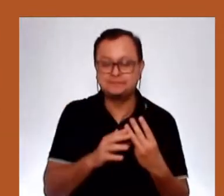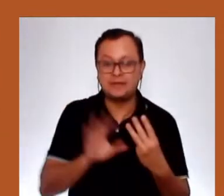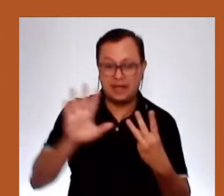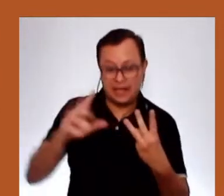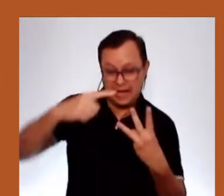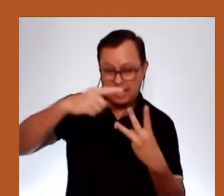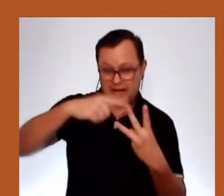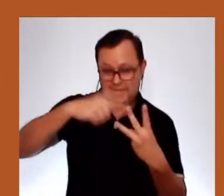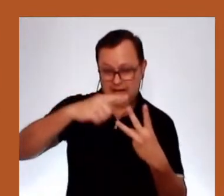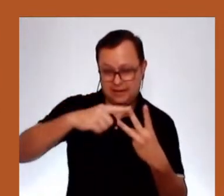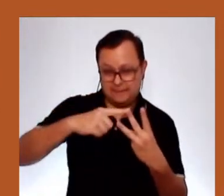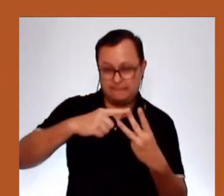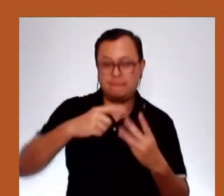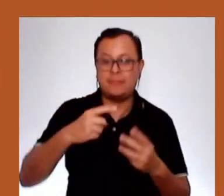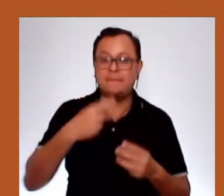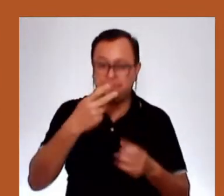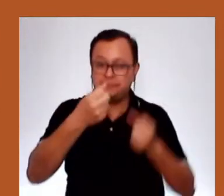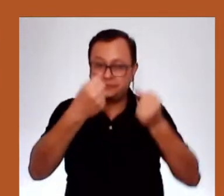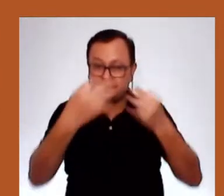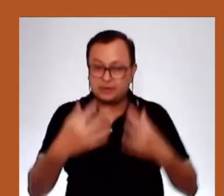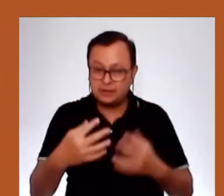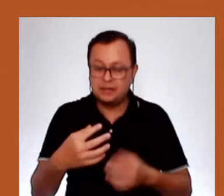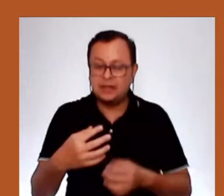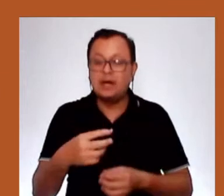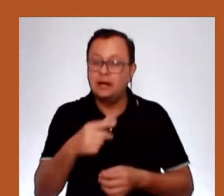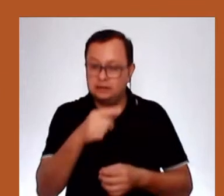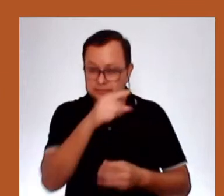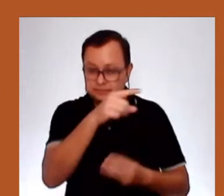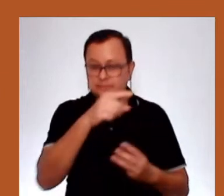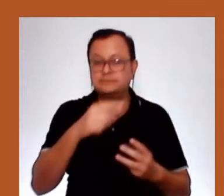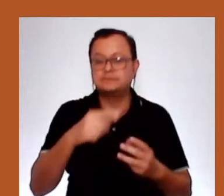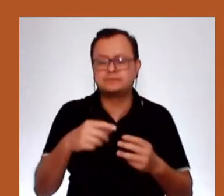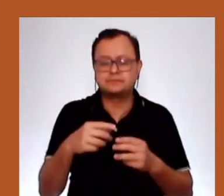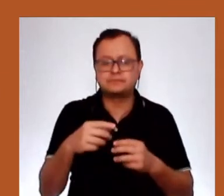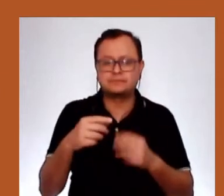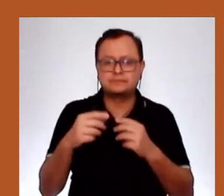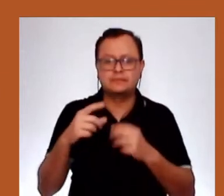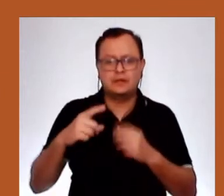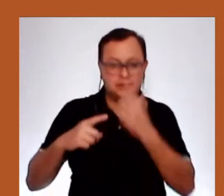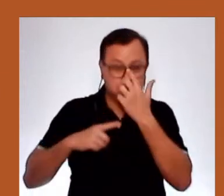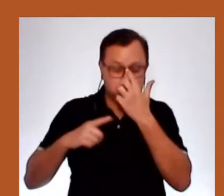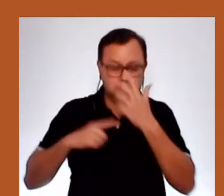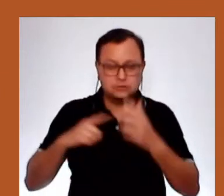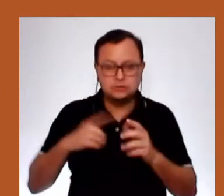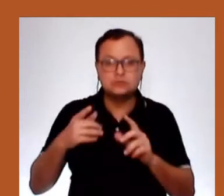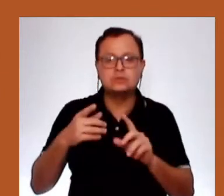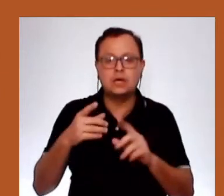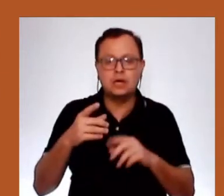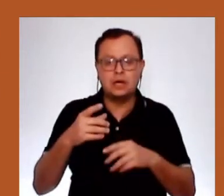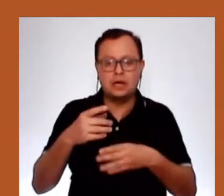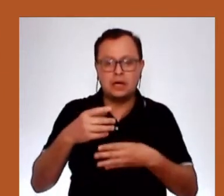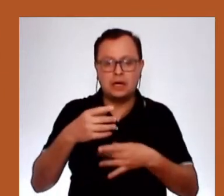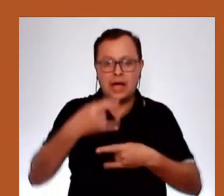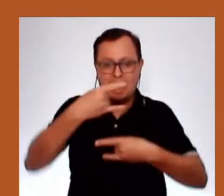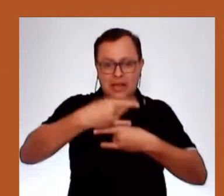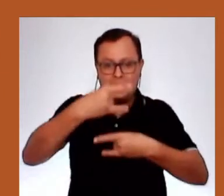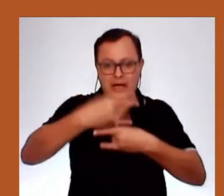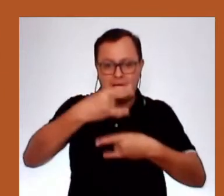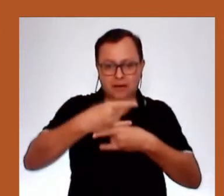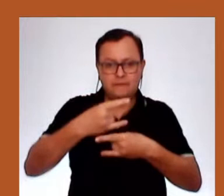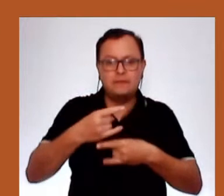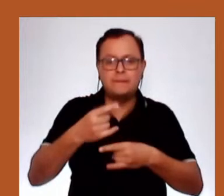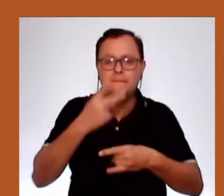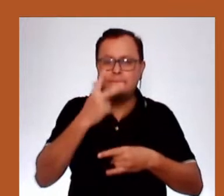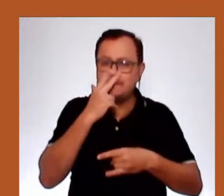que durante a apresentação da professora Vera e a minha, estava sem som na live, o pessoal está comentando no... Ah, é? Caso